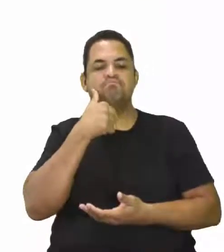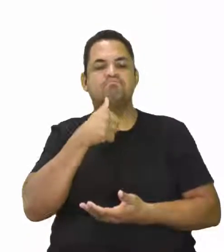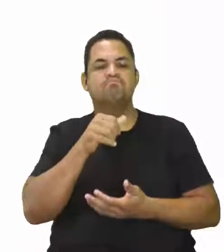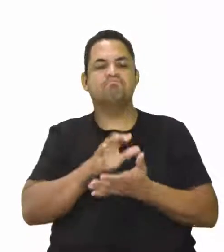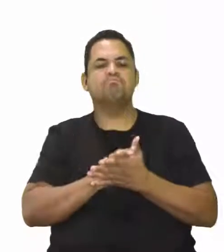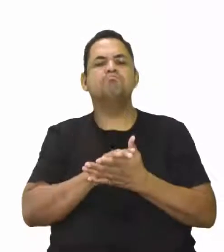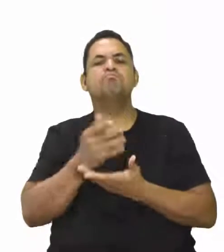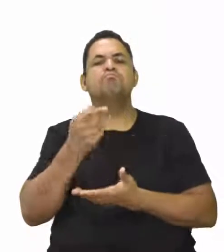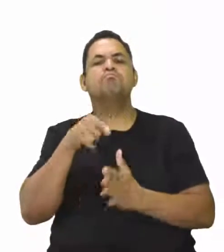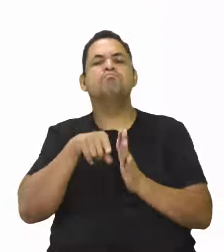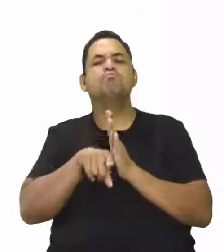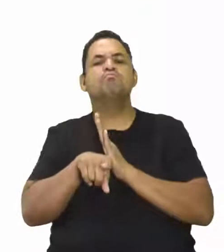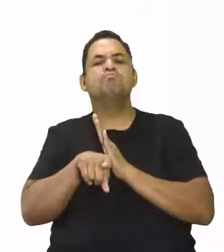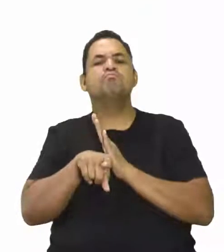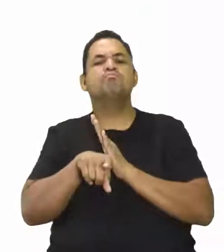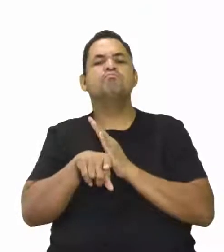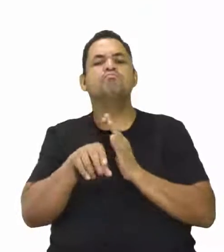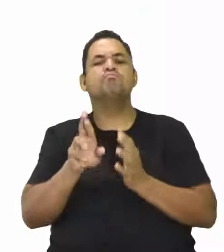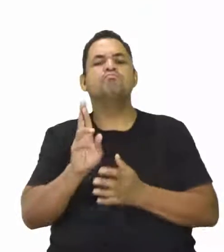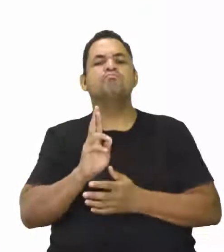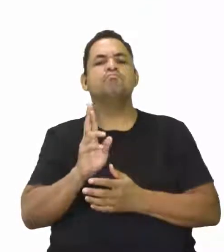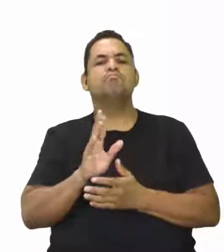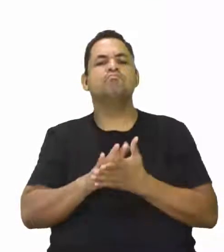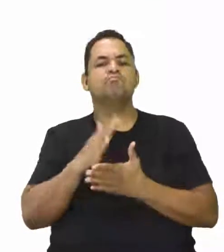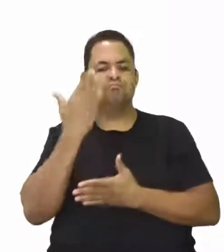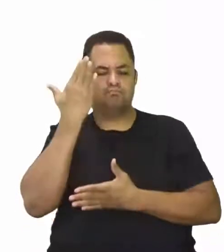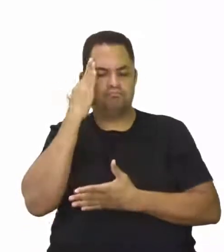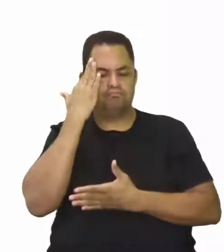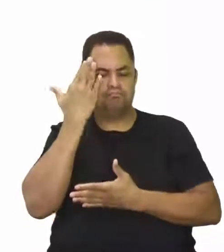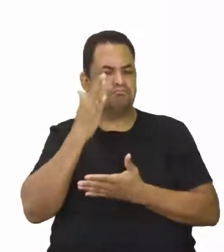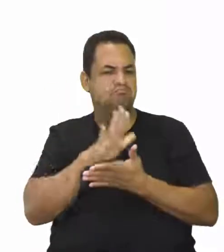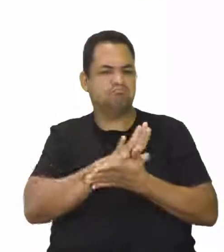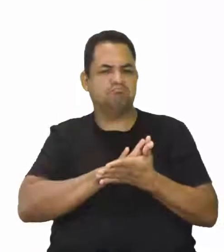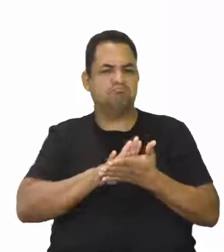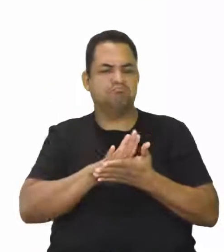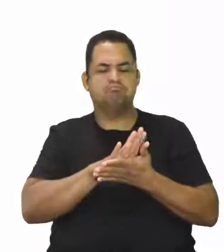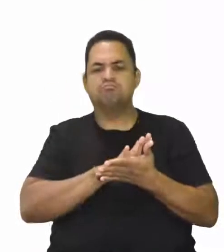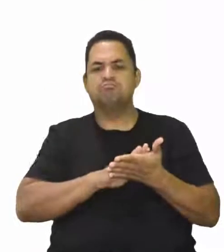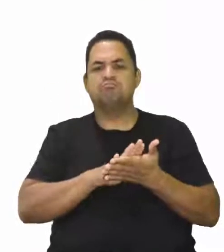e o que você, quem não entendeu nada, que levante a mão.